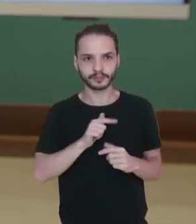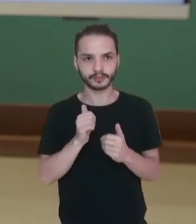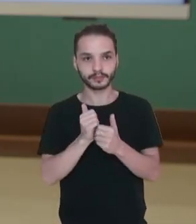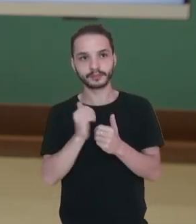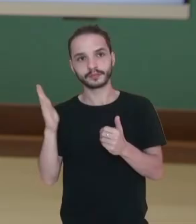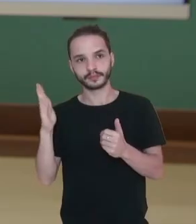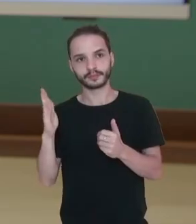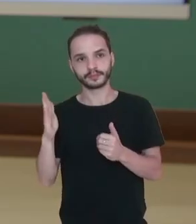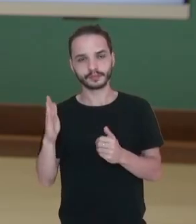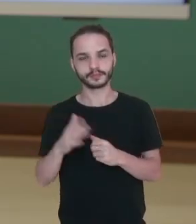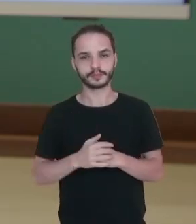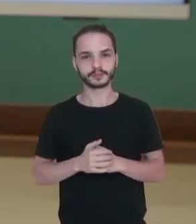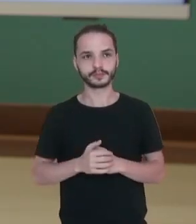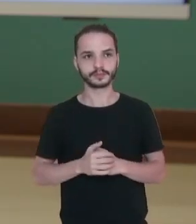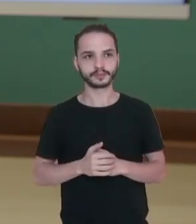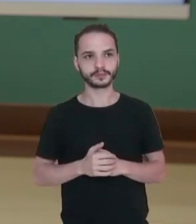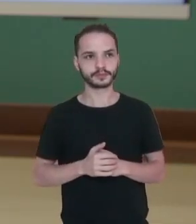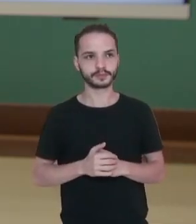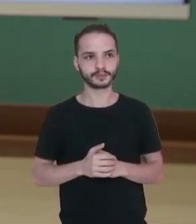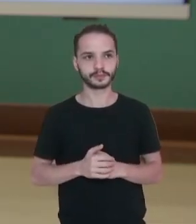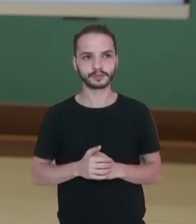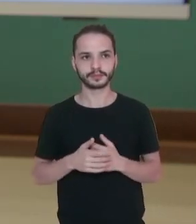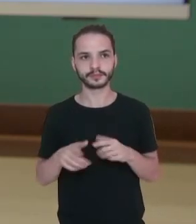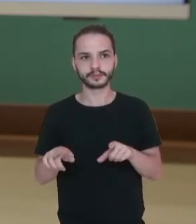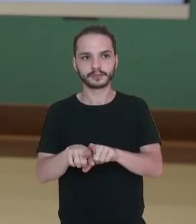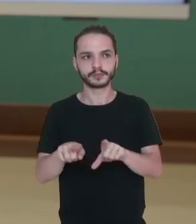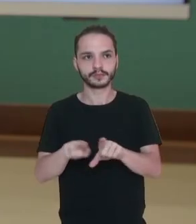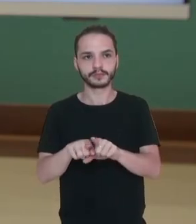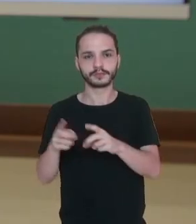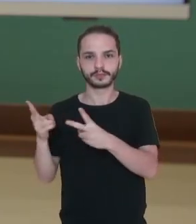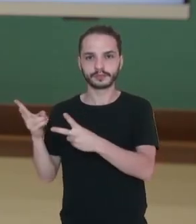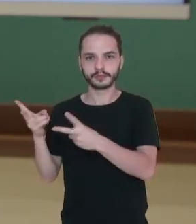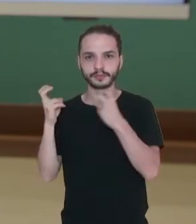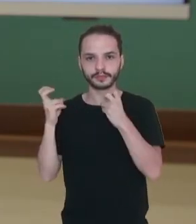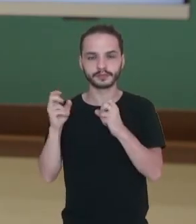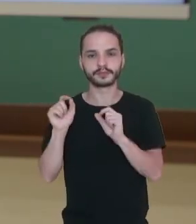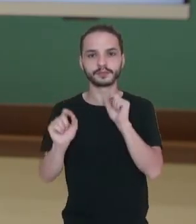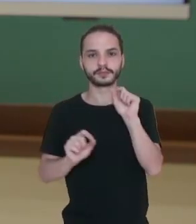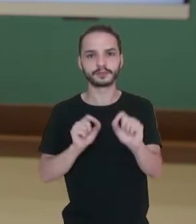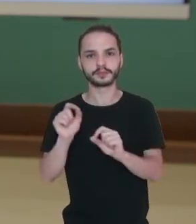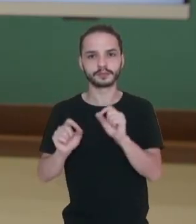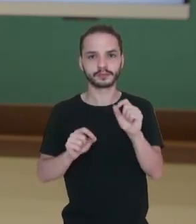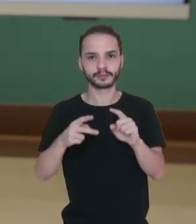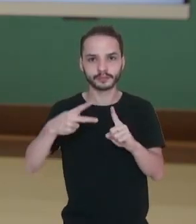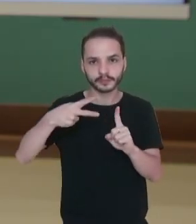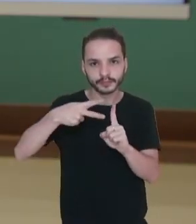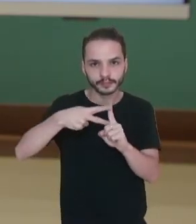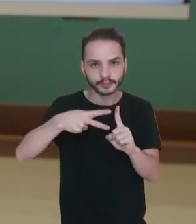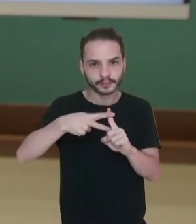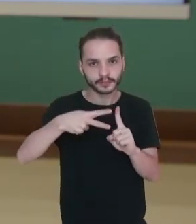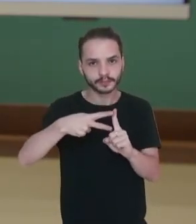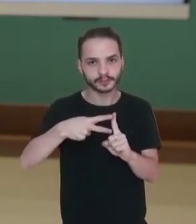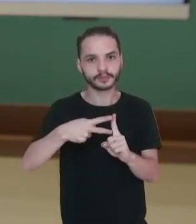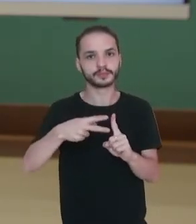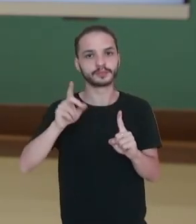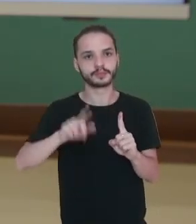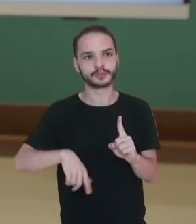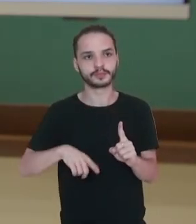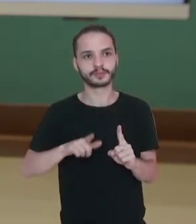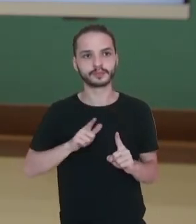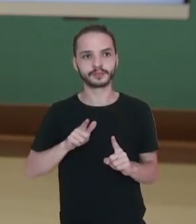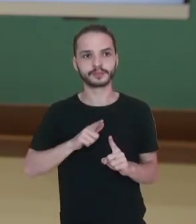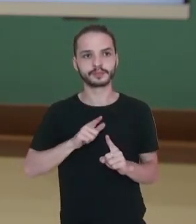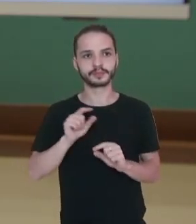à minha circunferência. E assim também nós vamos observar que esses triângulos eles vão ser congruentes.